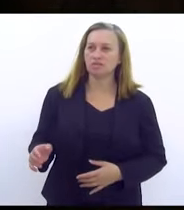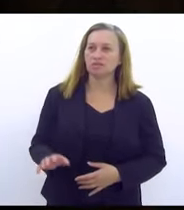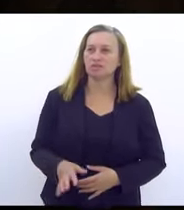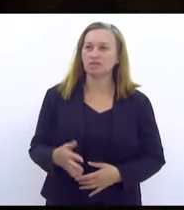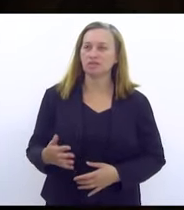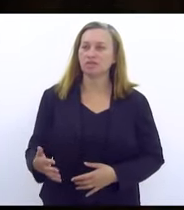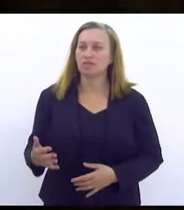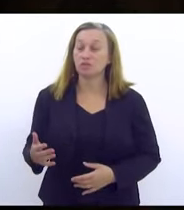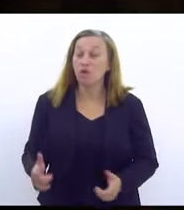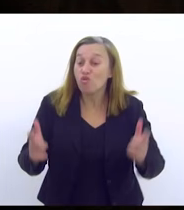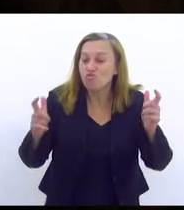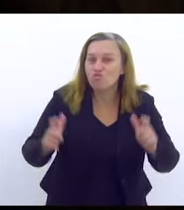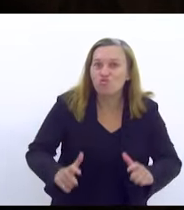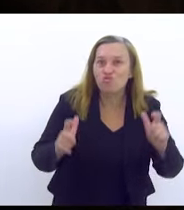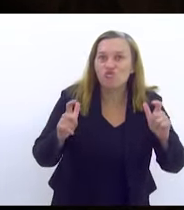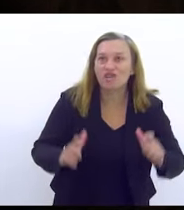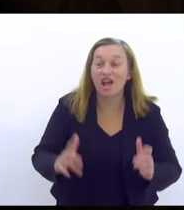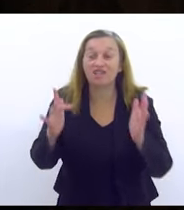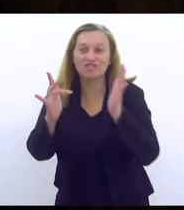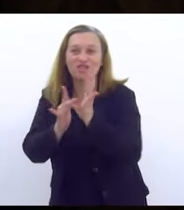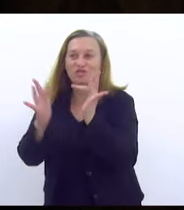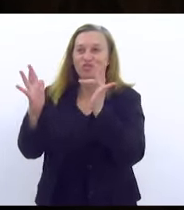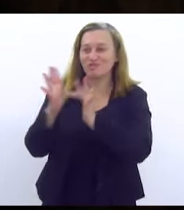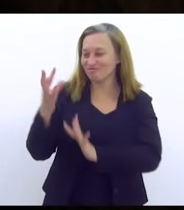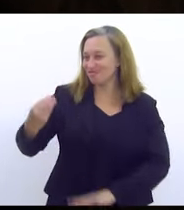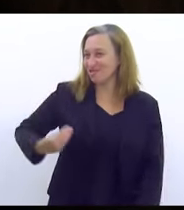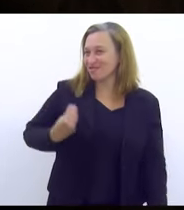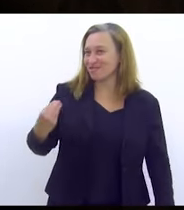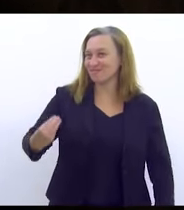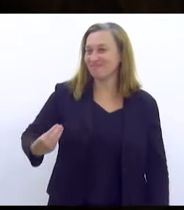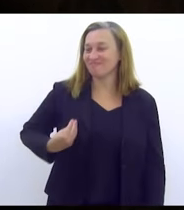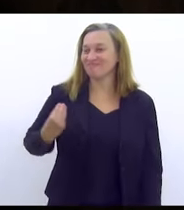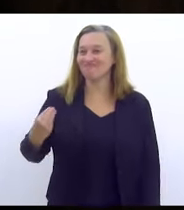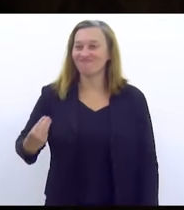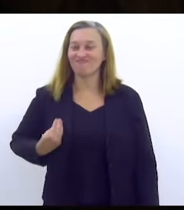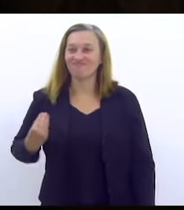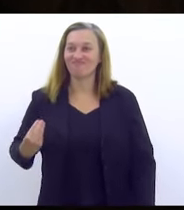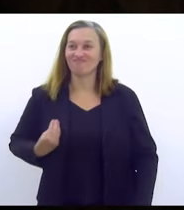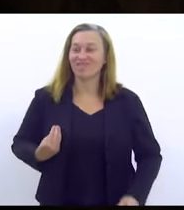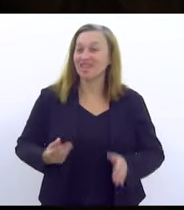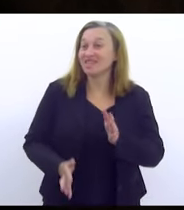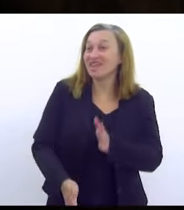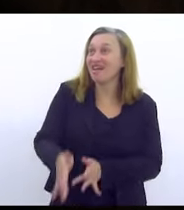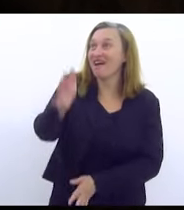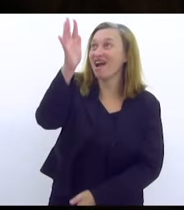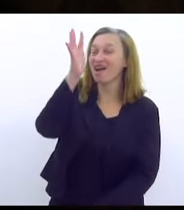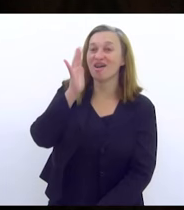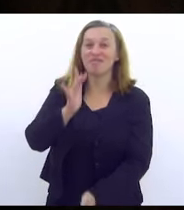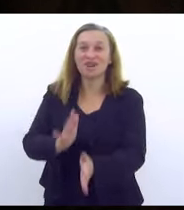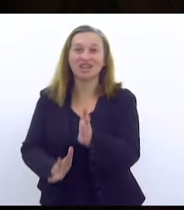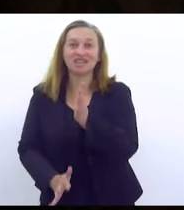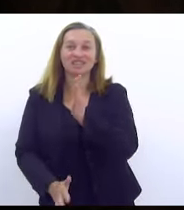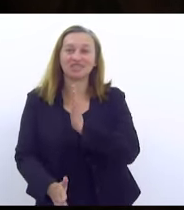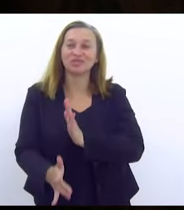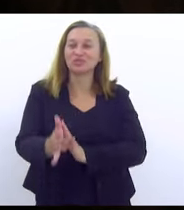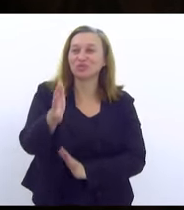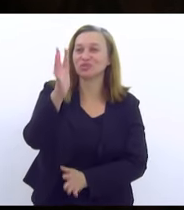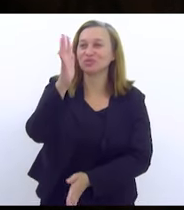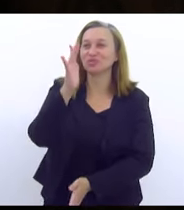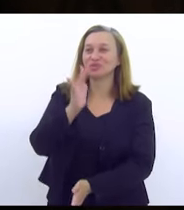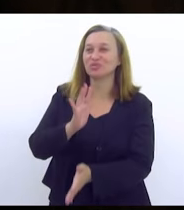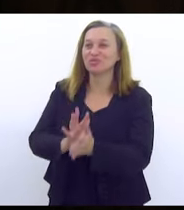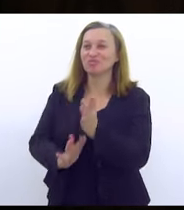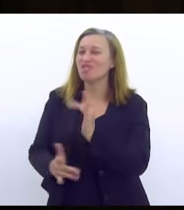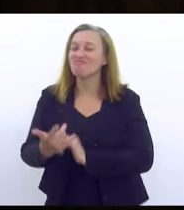Seja um lugar onde Jesus está, feito uma fonte sempre a jorrar. e